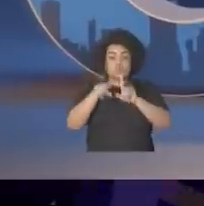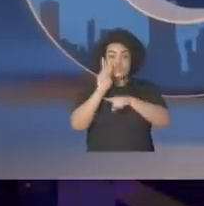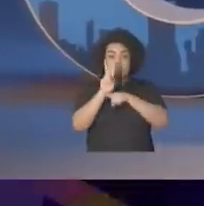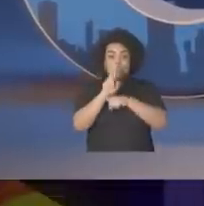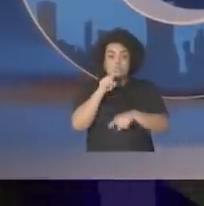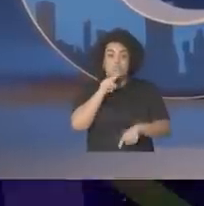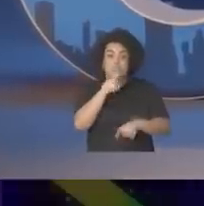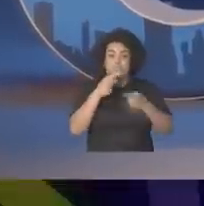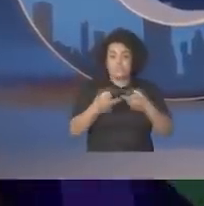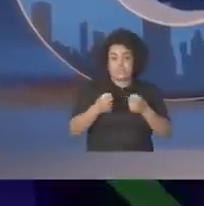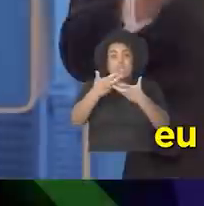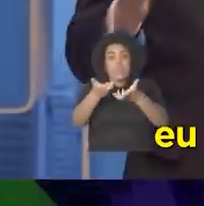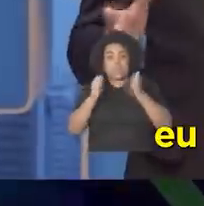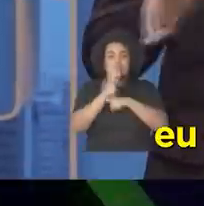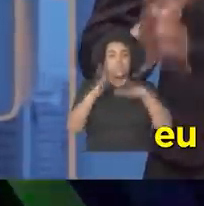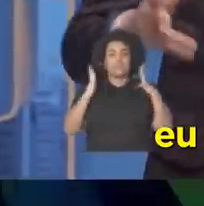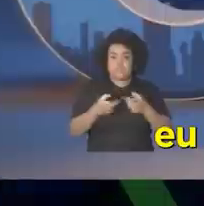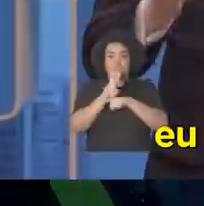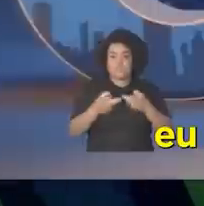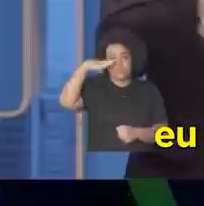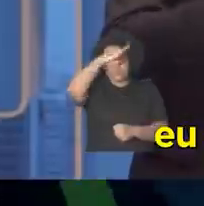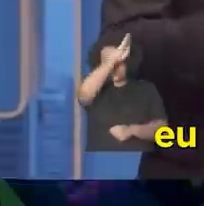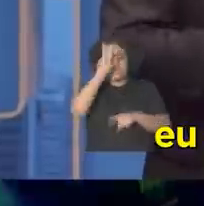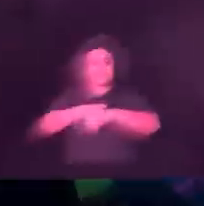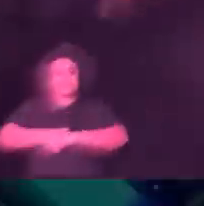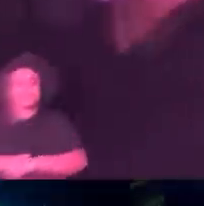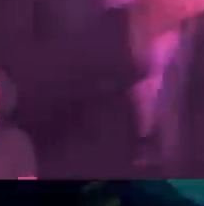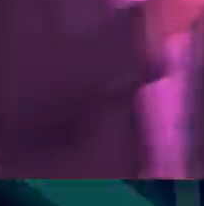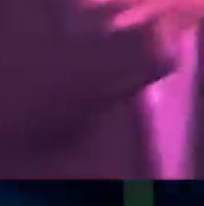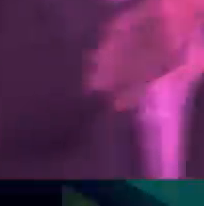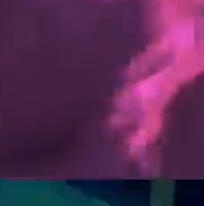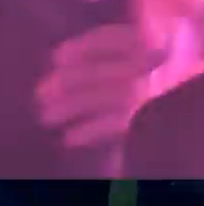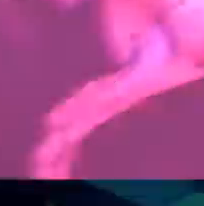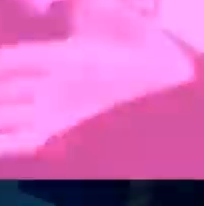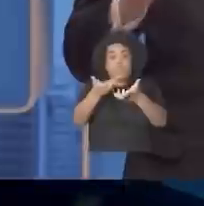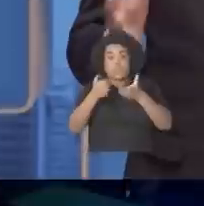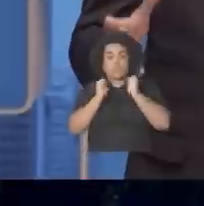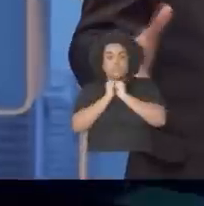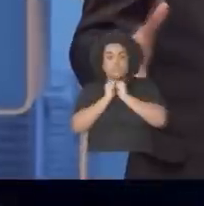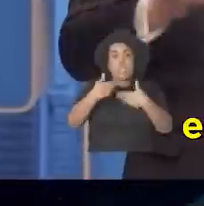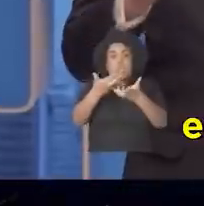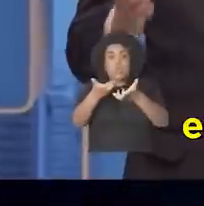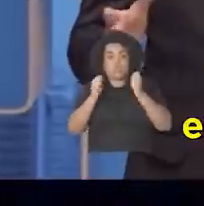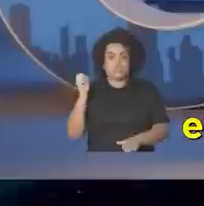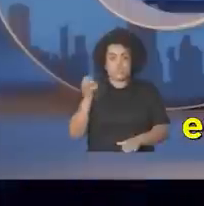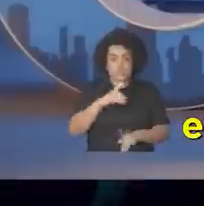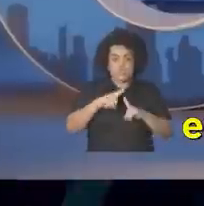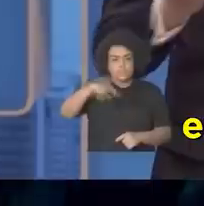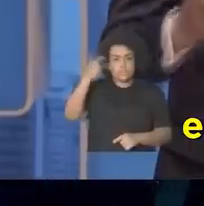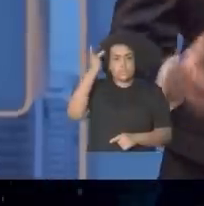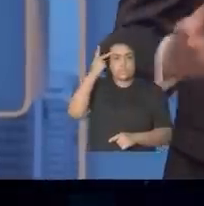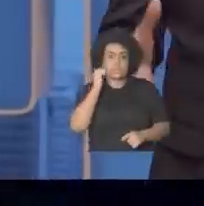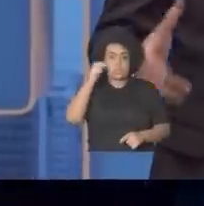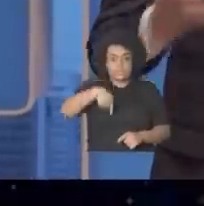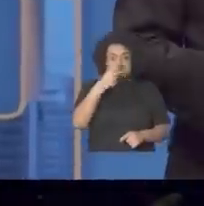Depois de cuidar de você, consumidor, eu quero cuidar do Bolsonaro. Eu quero justo, eu quero pedir uma